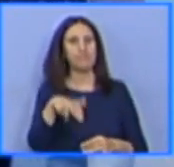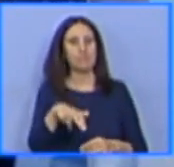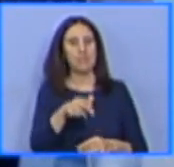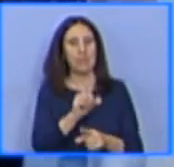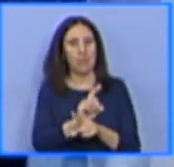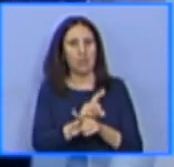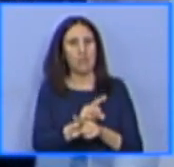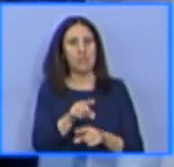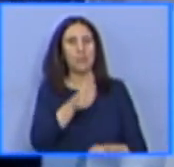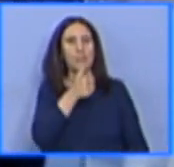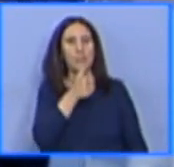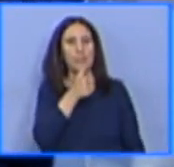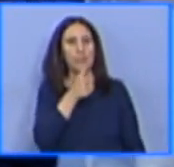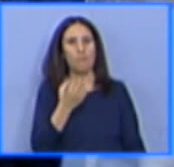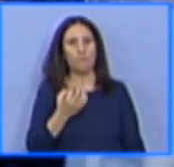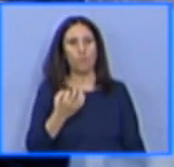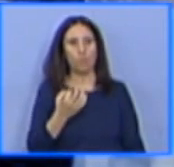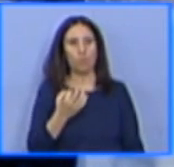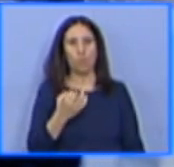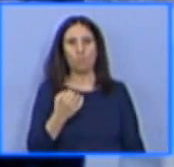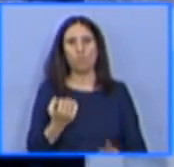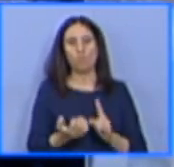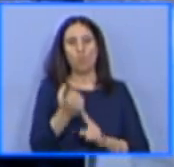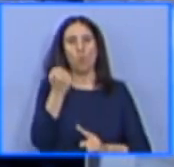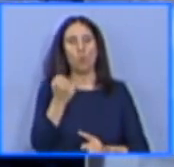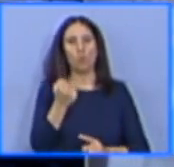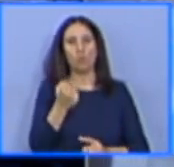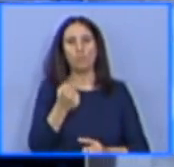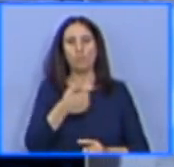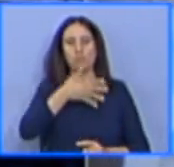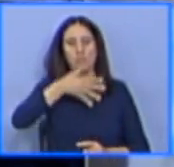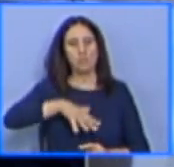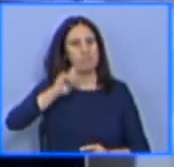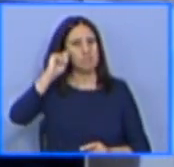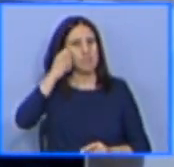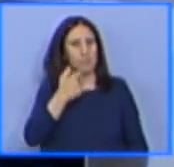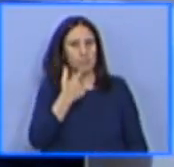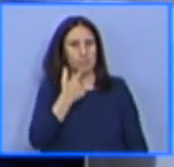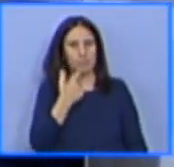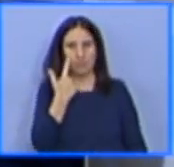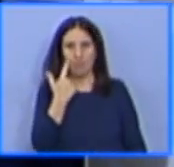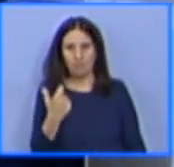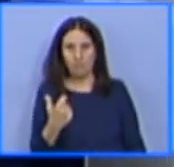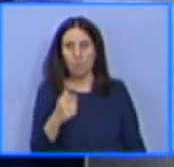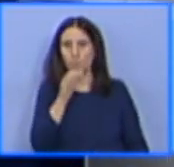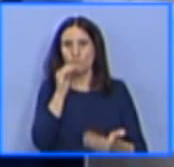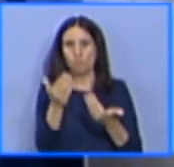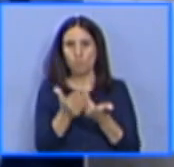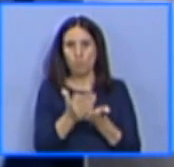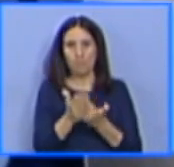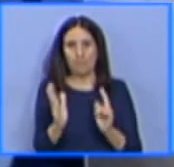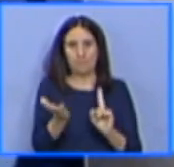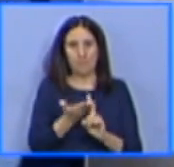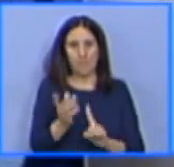esta, que foram conquistadas à custa de muito sangue, porque, repare, a pena de morte só foi